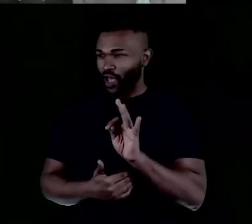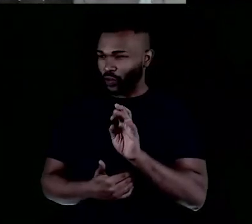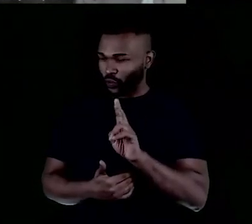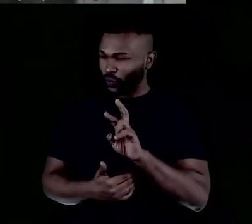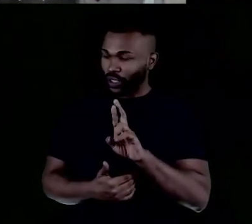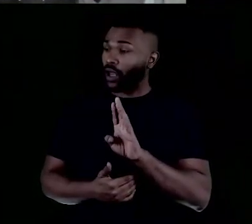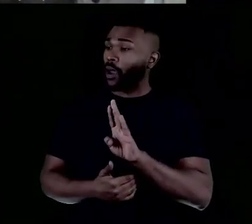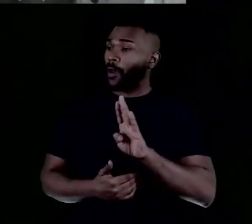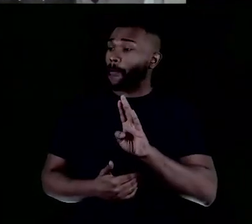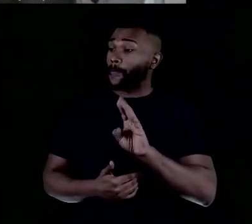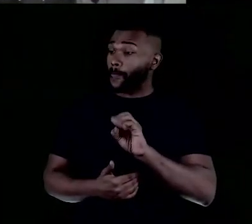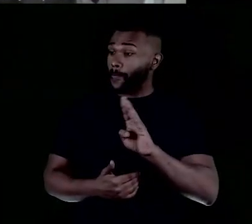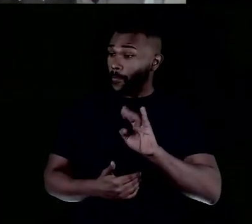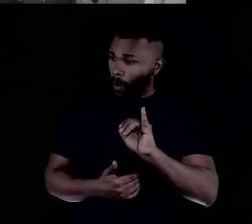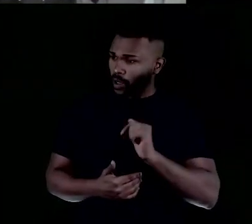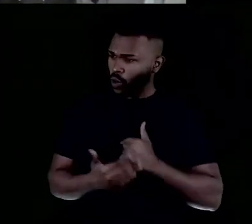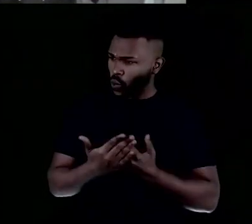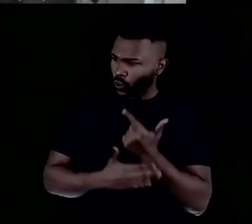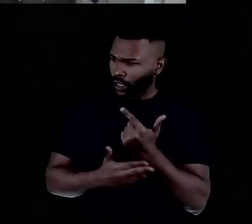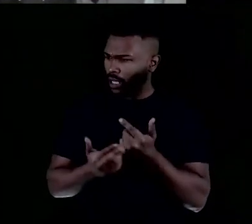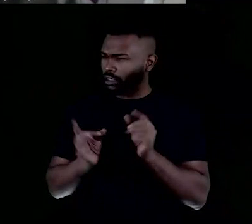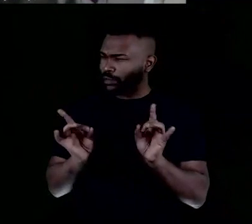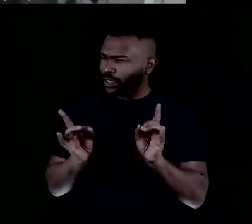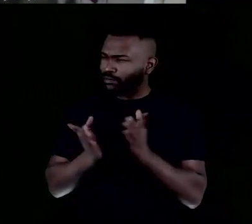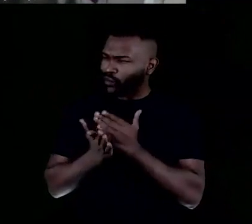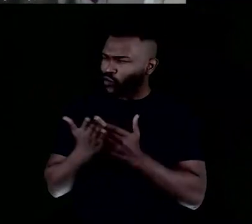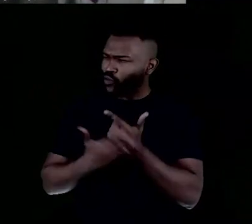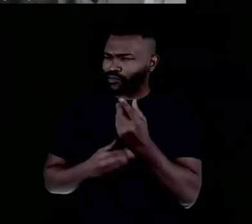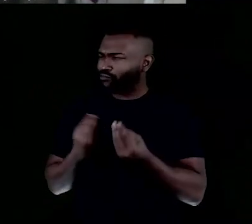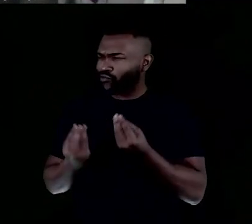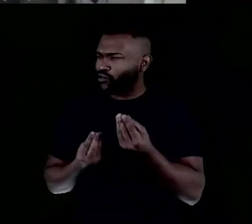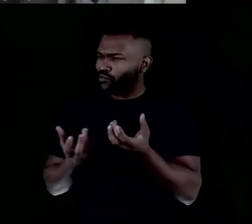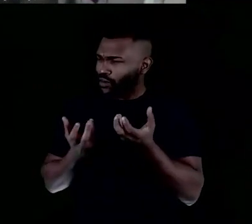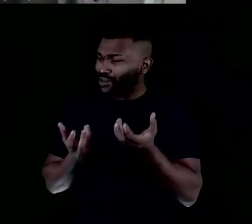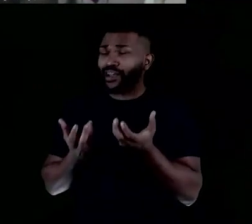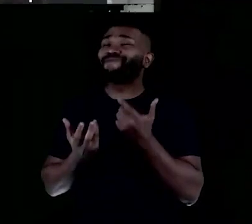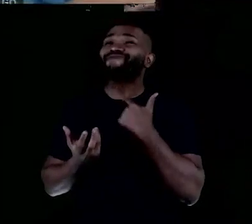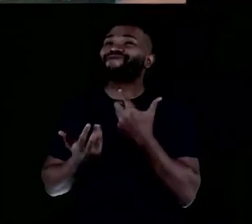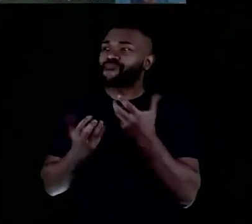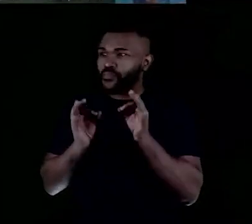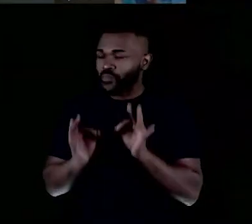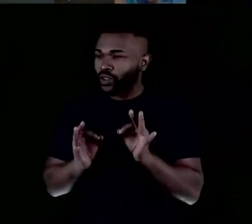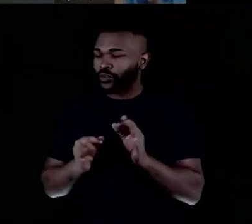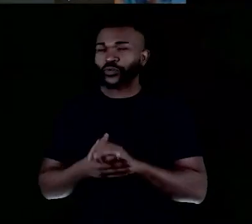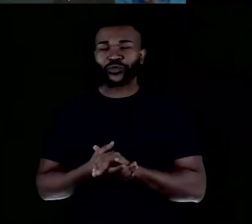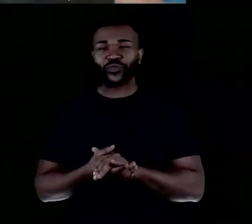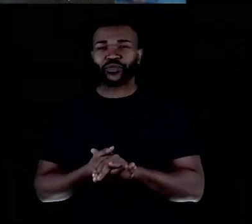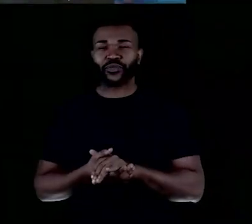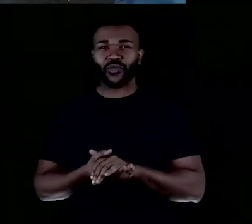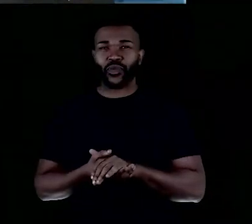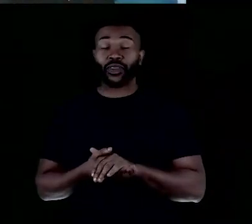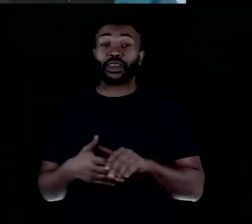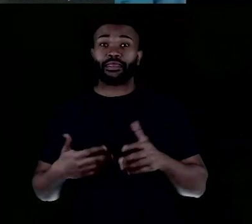aumentar a rede. Obrigado, Arthur. E você, Bob, a gente ainda consegue comprar suas preciosidades? Como que a gente faz? Quem